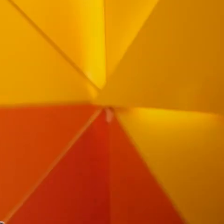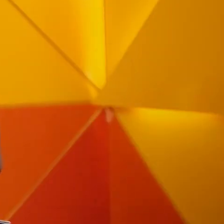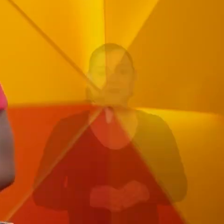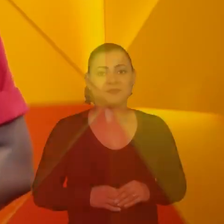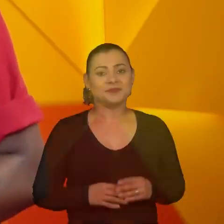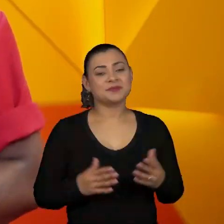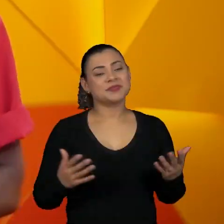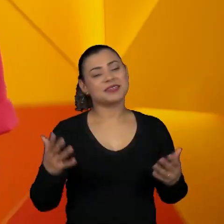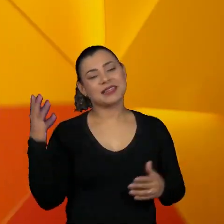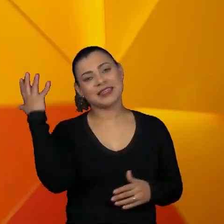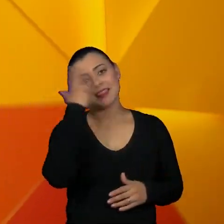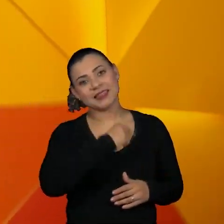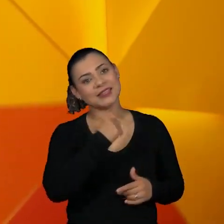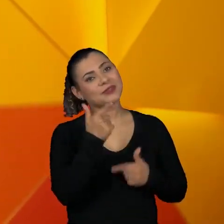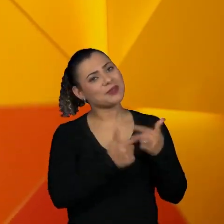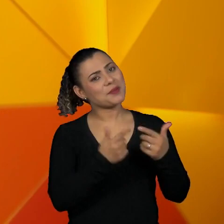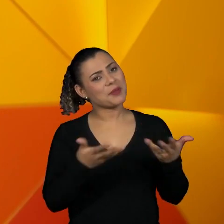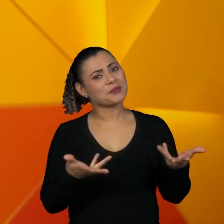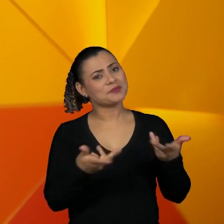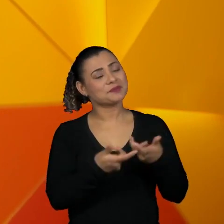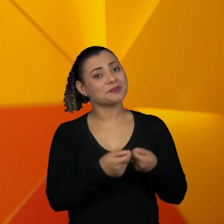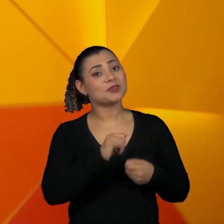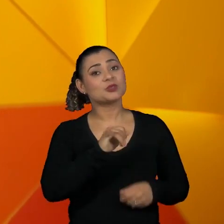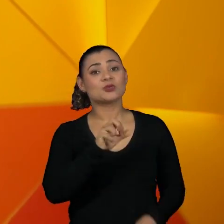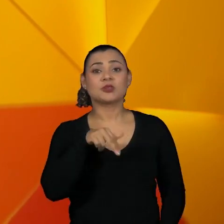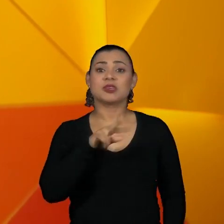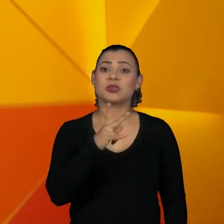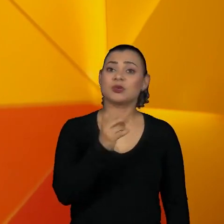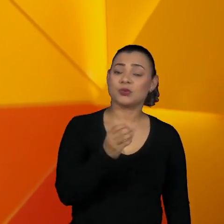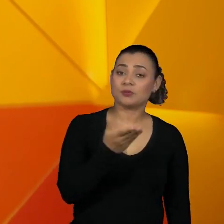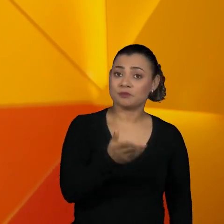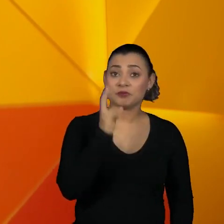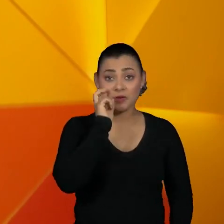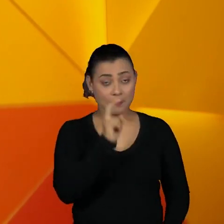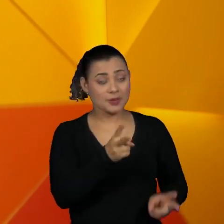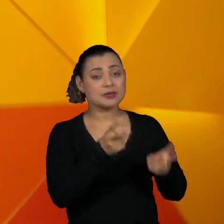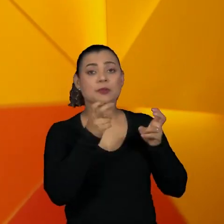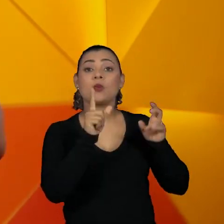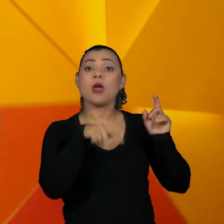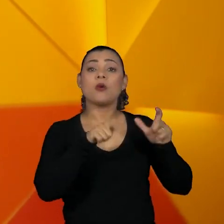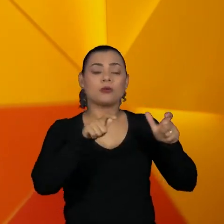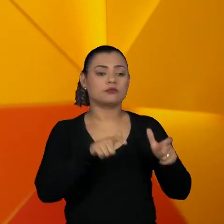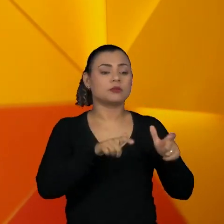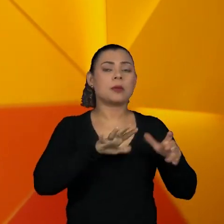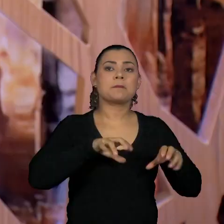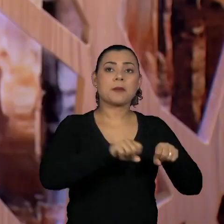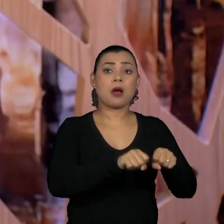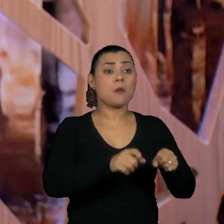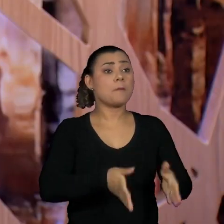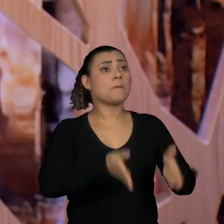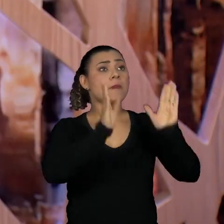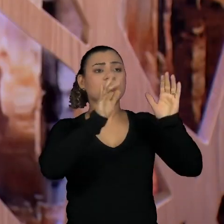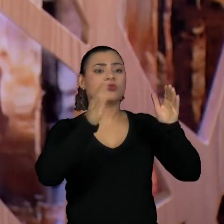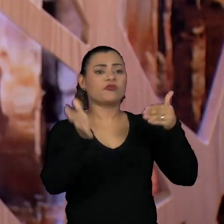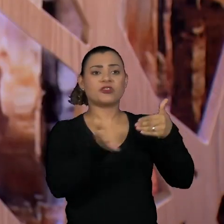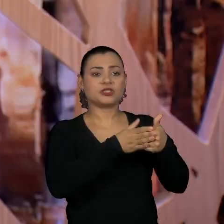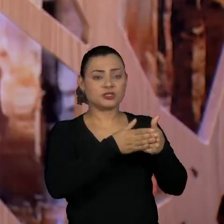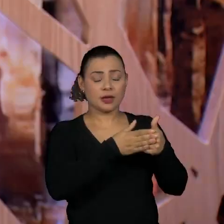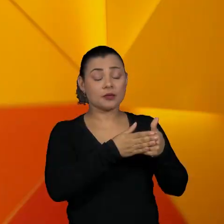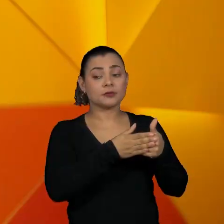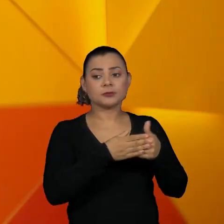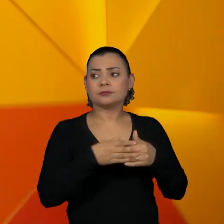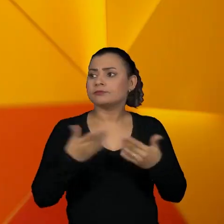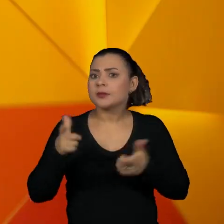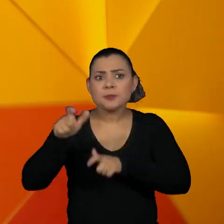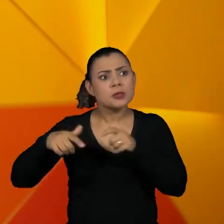Que coisa linda esse trabalho. Juninho, a gente viu aí que trata-se de uma ocupação. Esse prédio estava desativado, o pessoal da